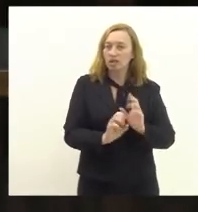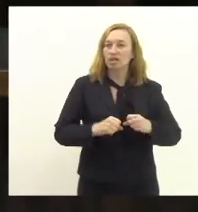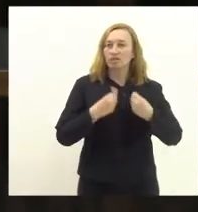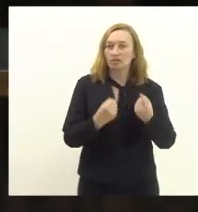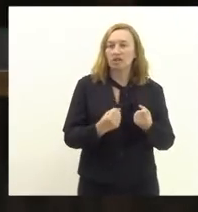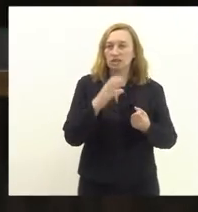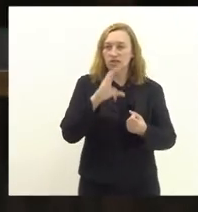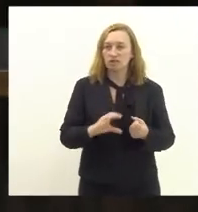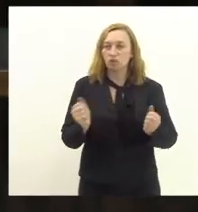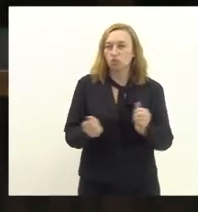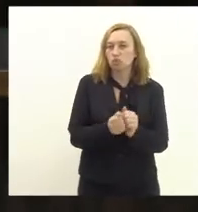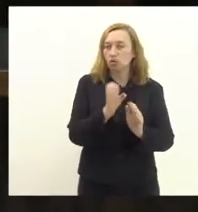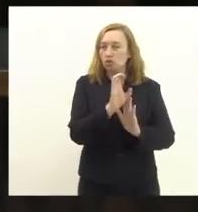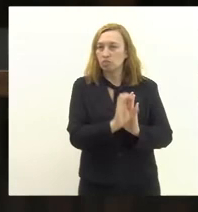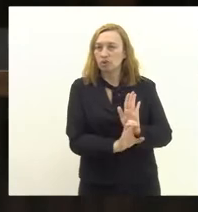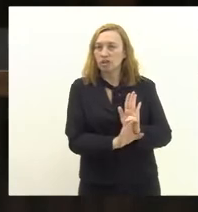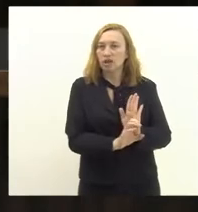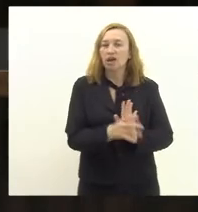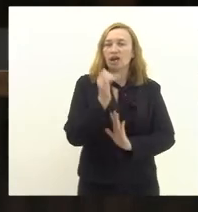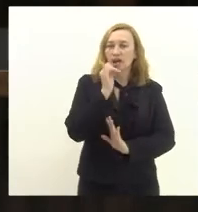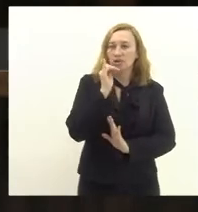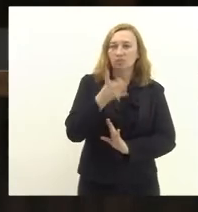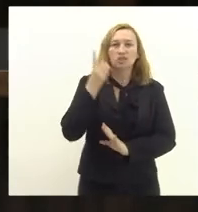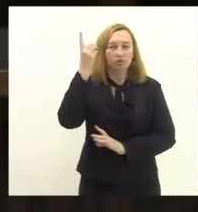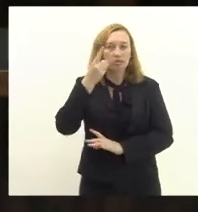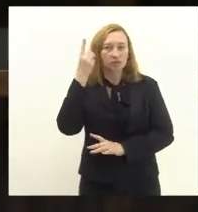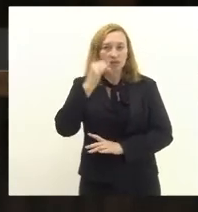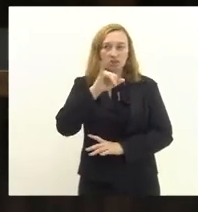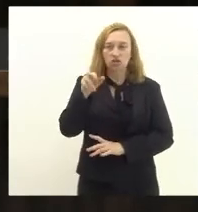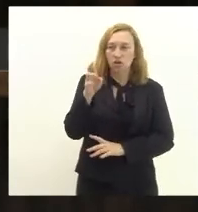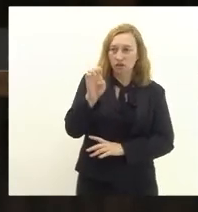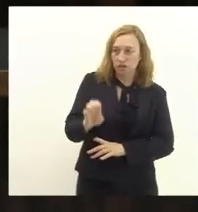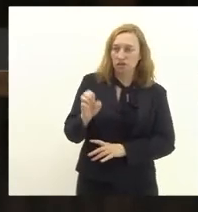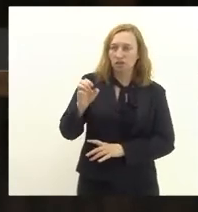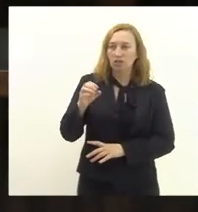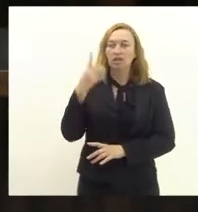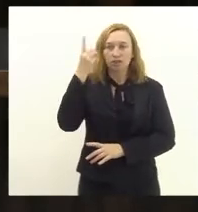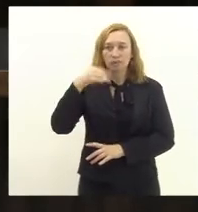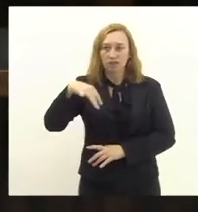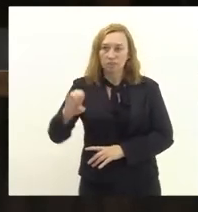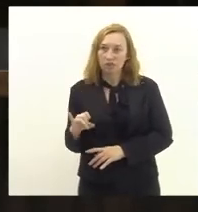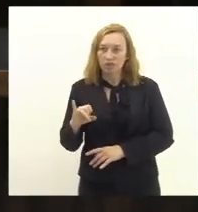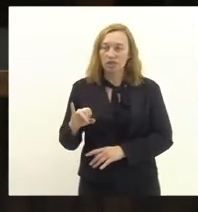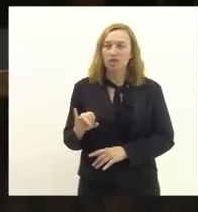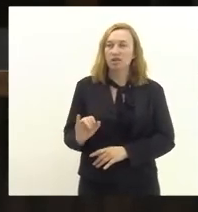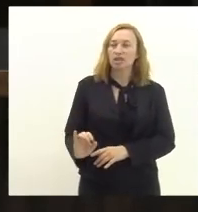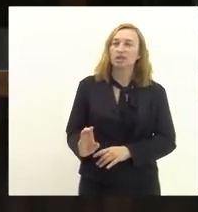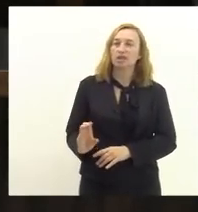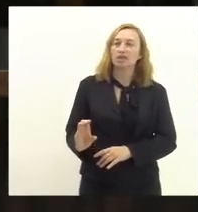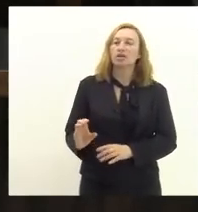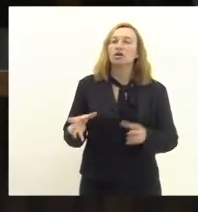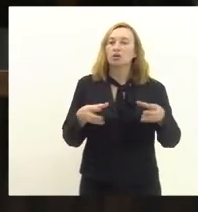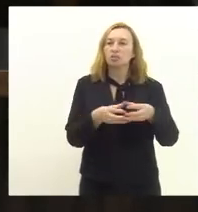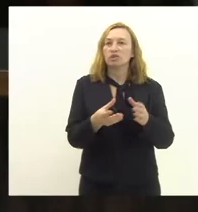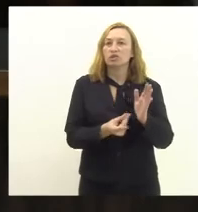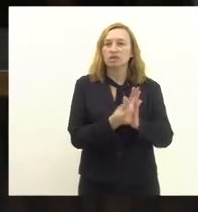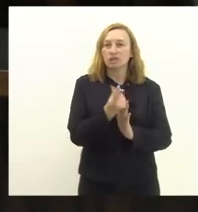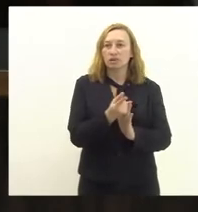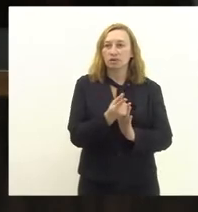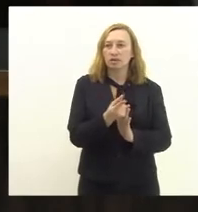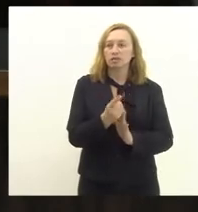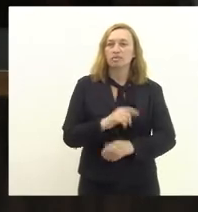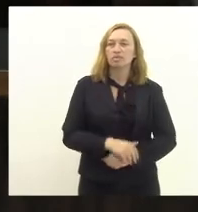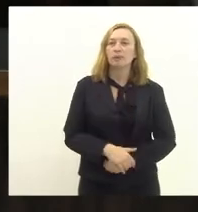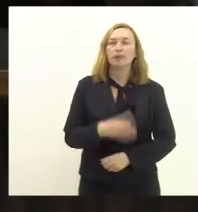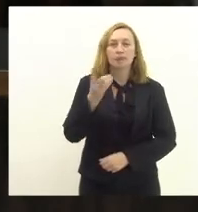com emendas. Relatores, deputado Jorge Felipe Neto, Carlos Mink e Márcio Canella. Pendente de parecer da Comissão de Orçamento. Pela Comissão